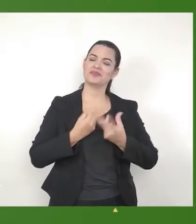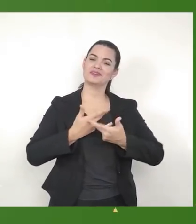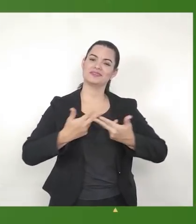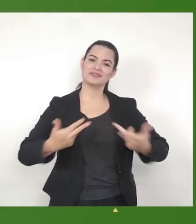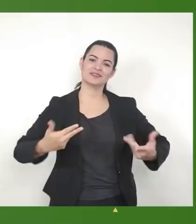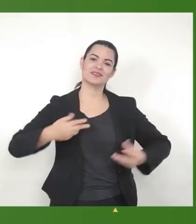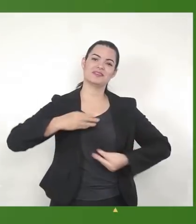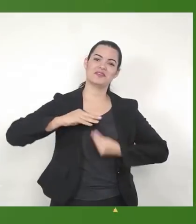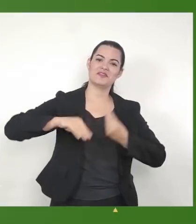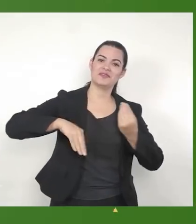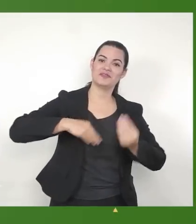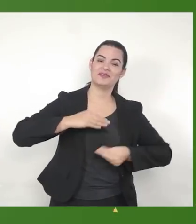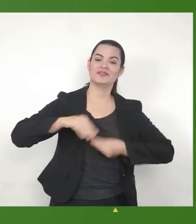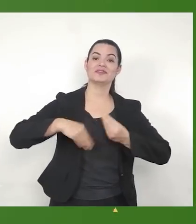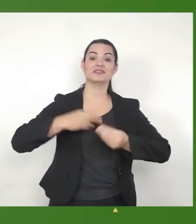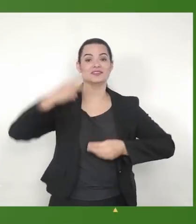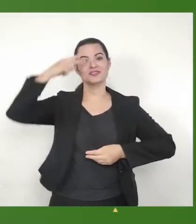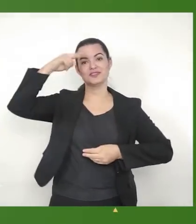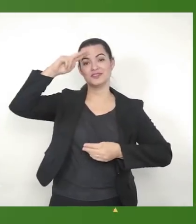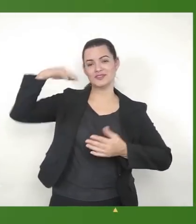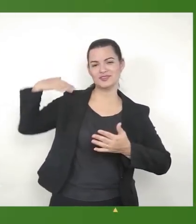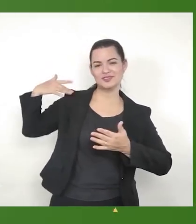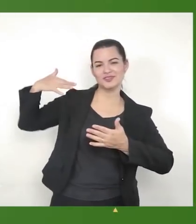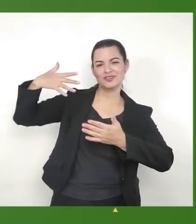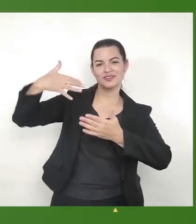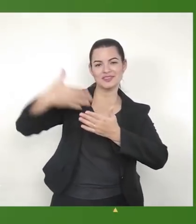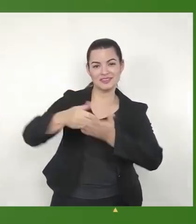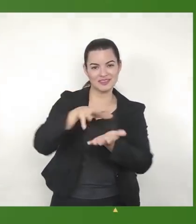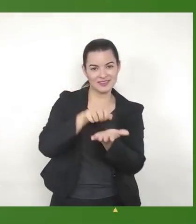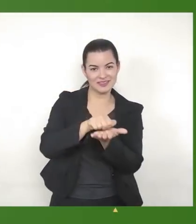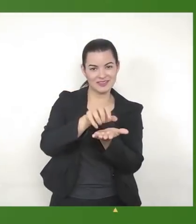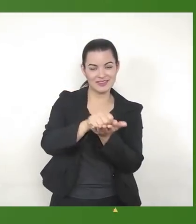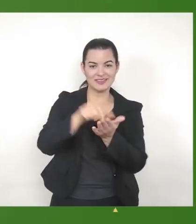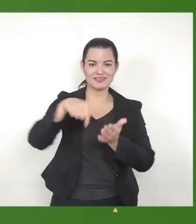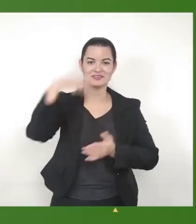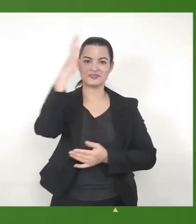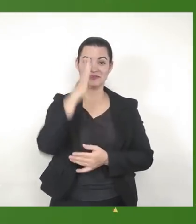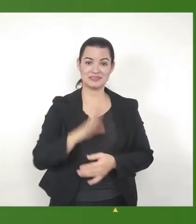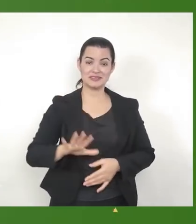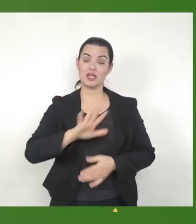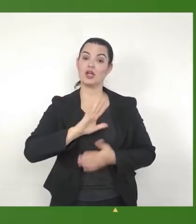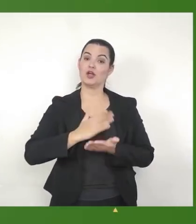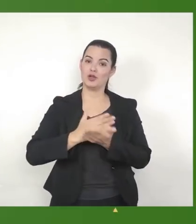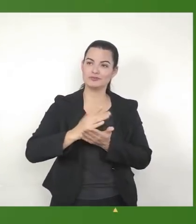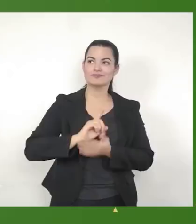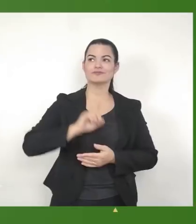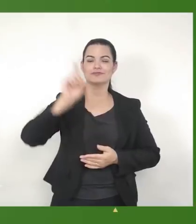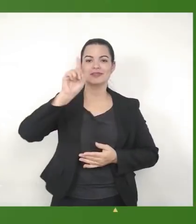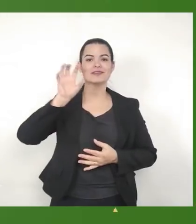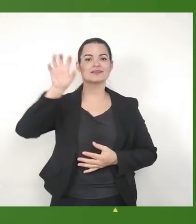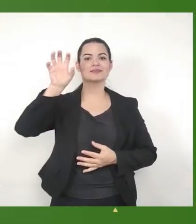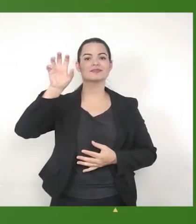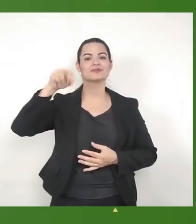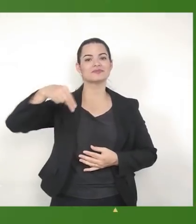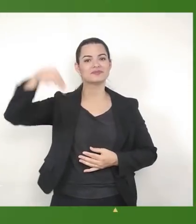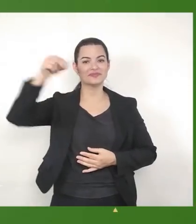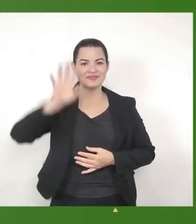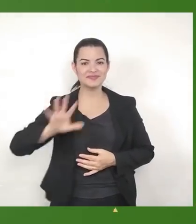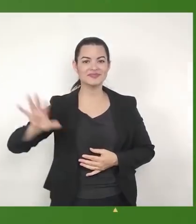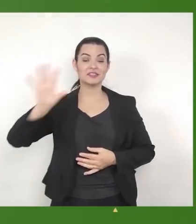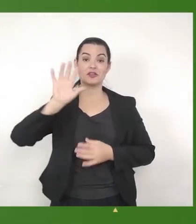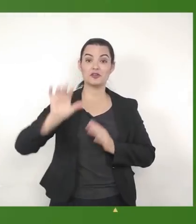aí com a história de colonização do Brasil, que começou lá na região Nordeste, o